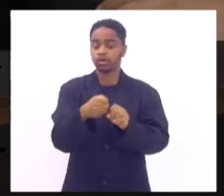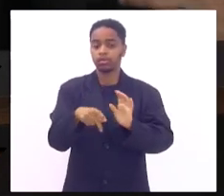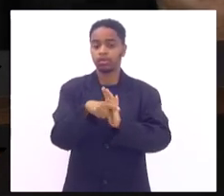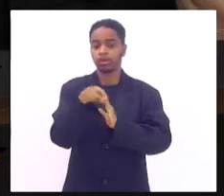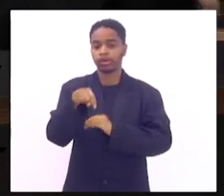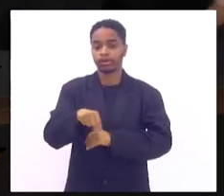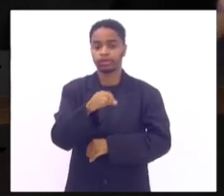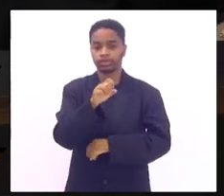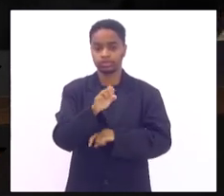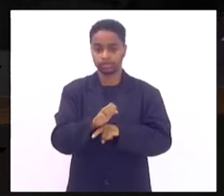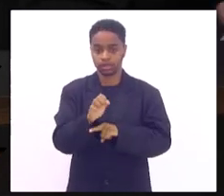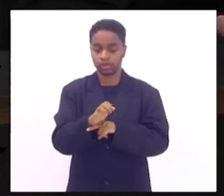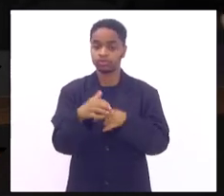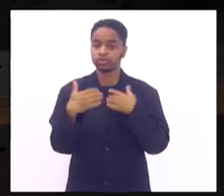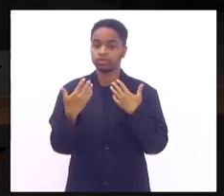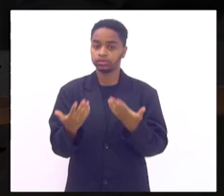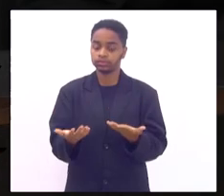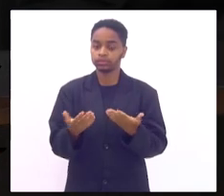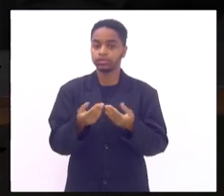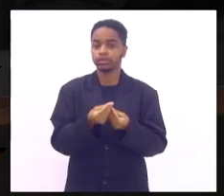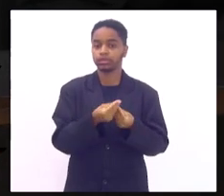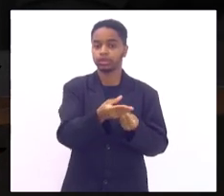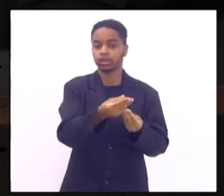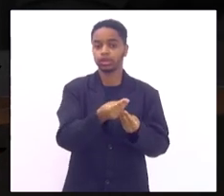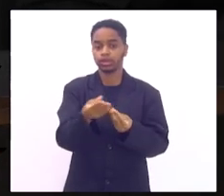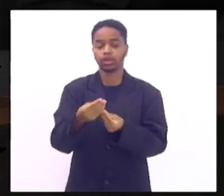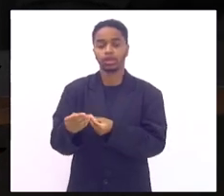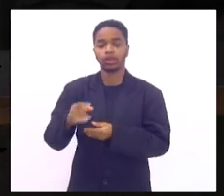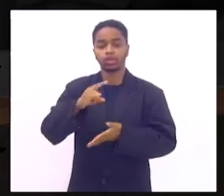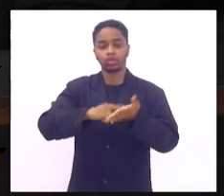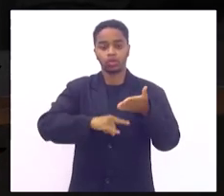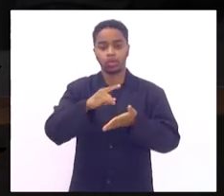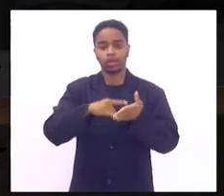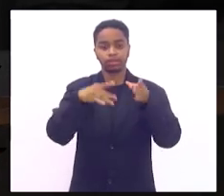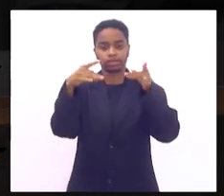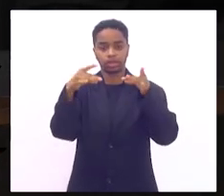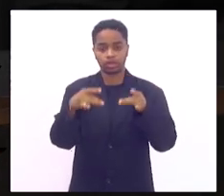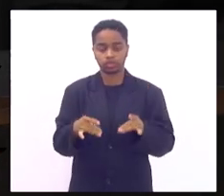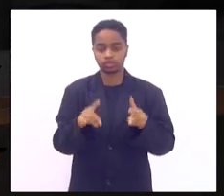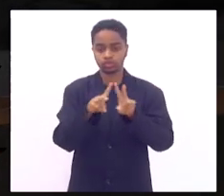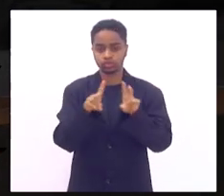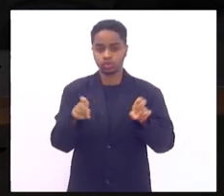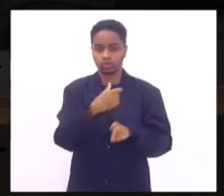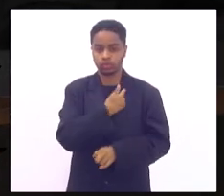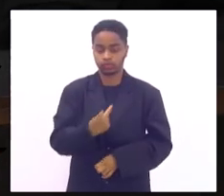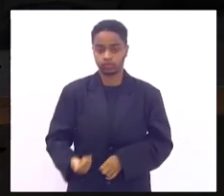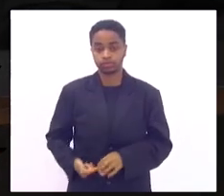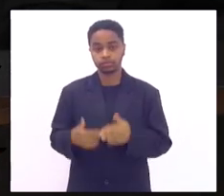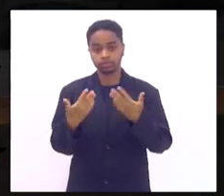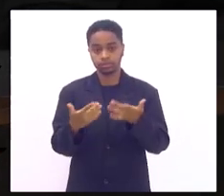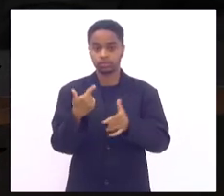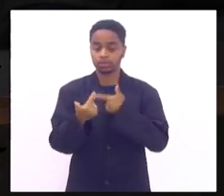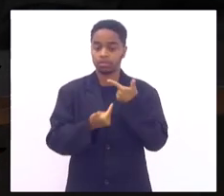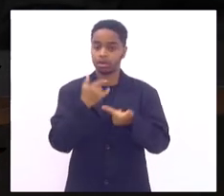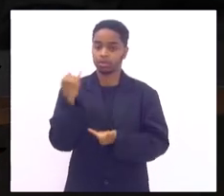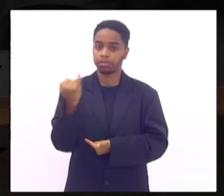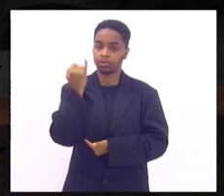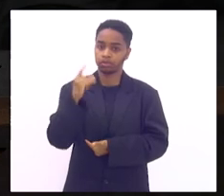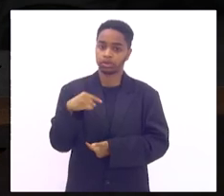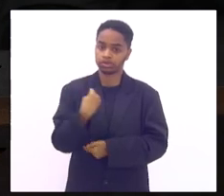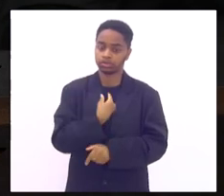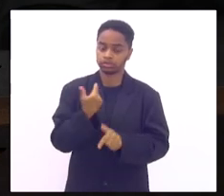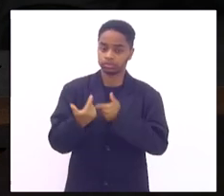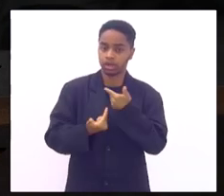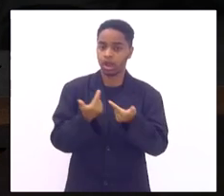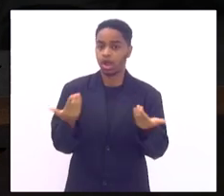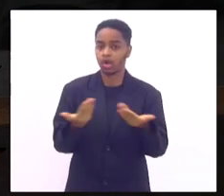né, entregar toda a prestação de contas de governo. Então, esse trabalho é muito importante, a gente está aí agora no